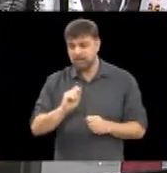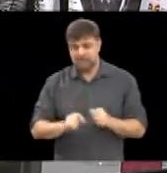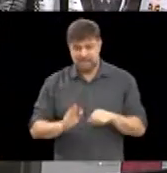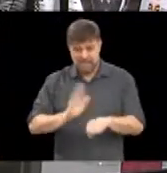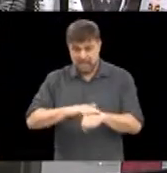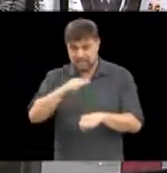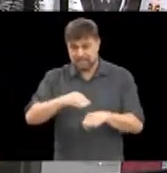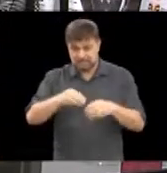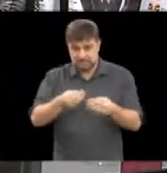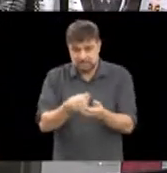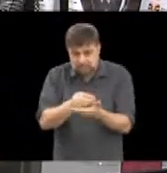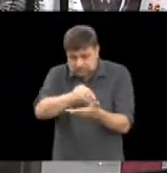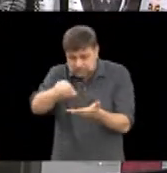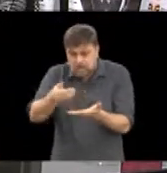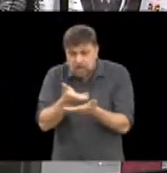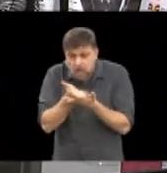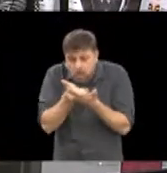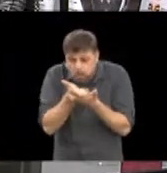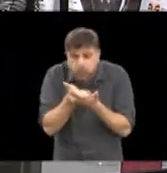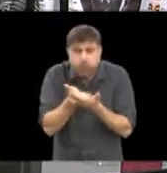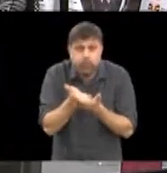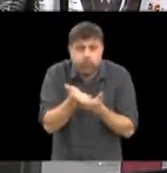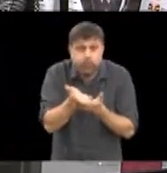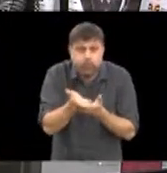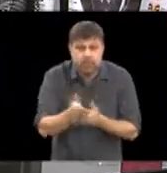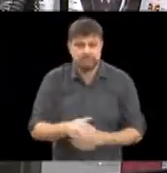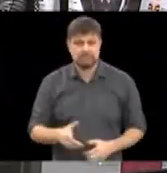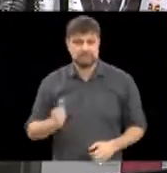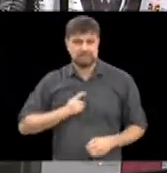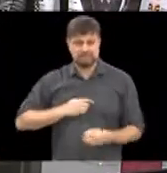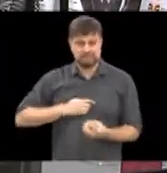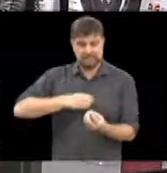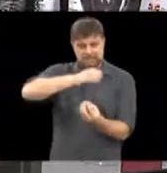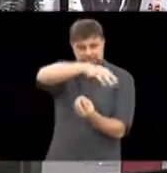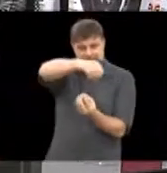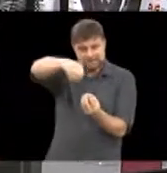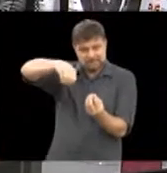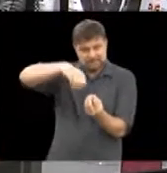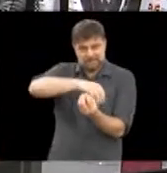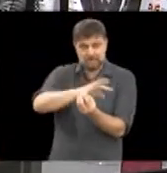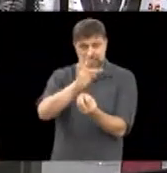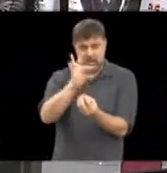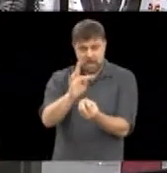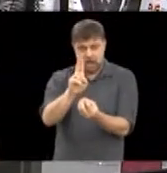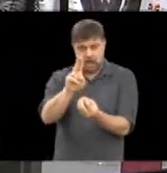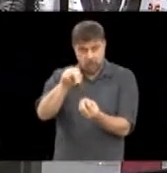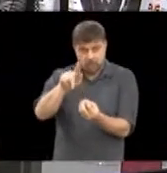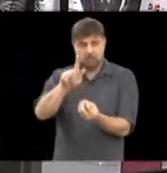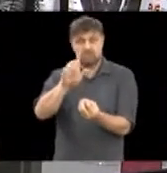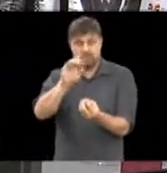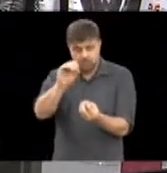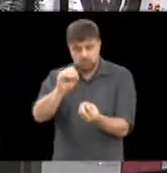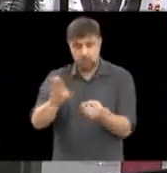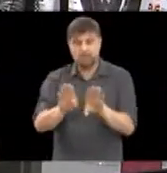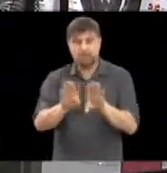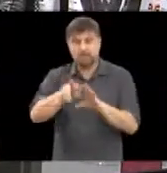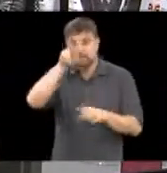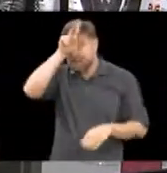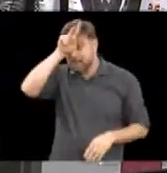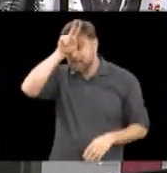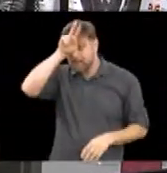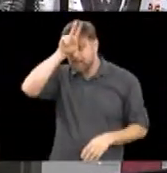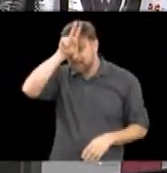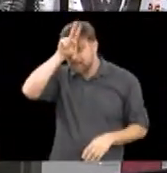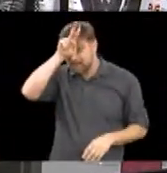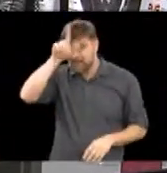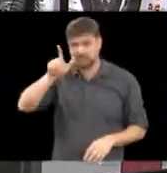do que é mais comum na poeira domiciliar. Seriam ácaros, dermatofagoides, fungo, blômia, que é a